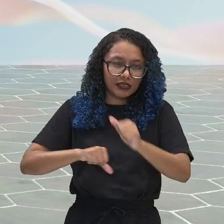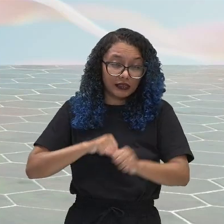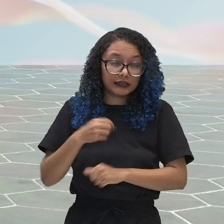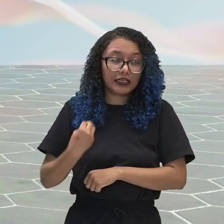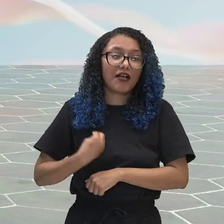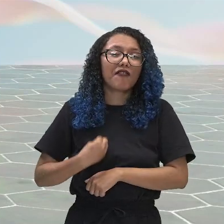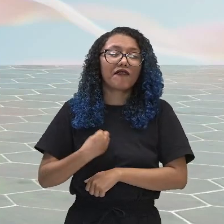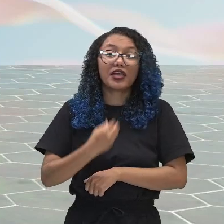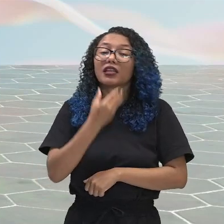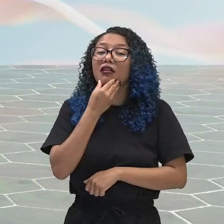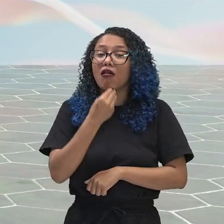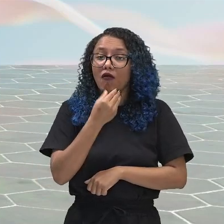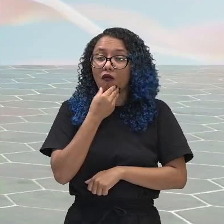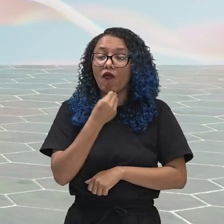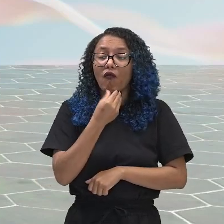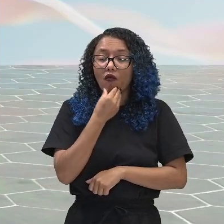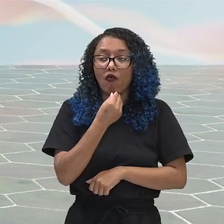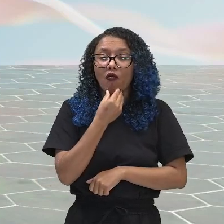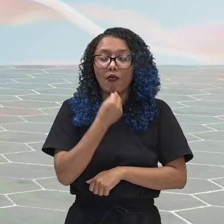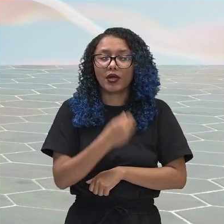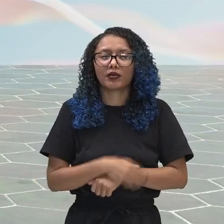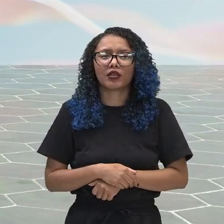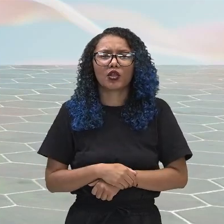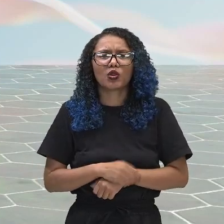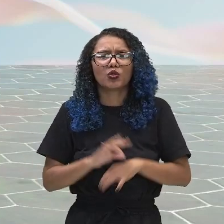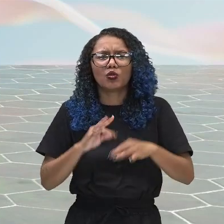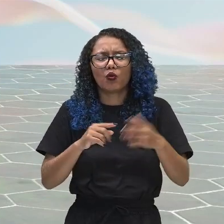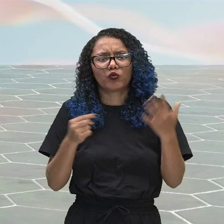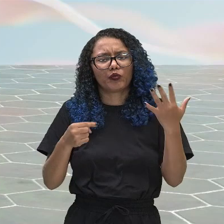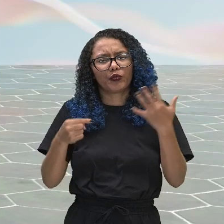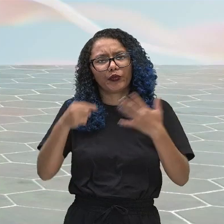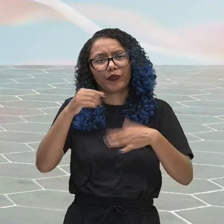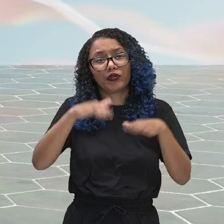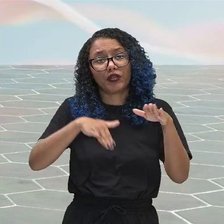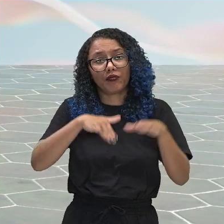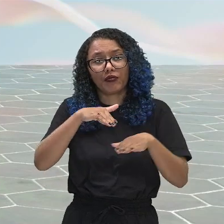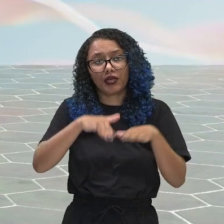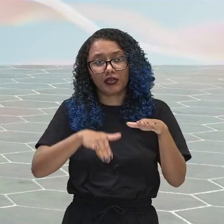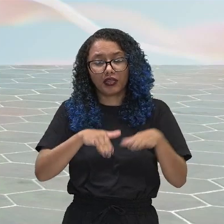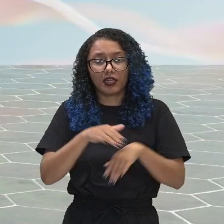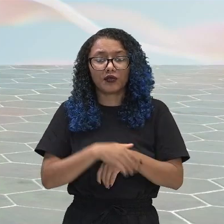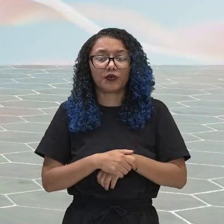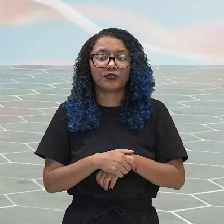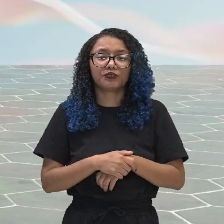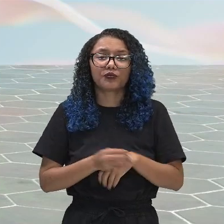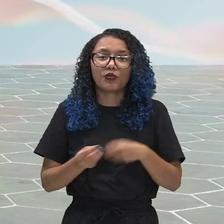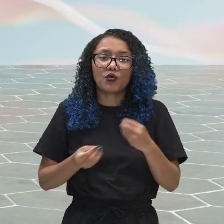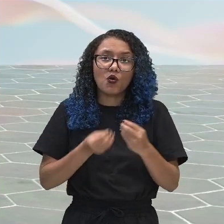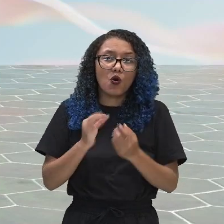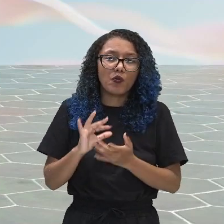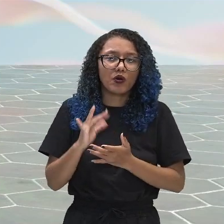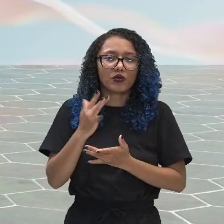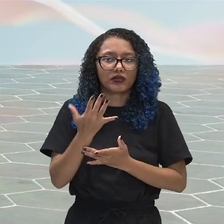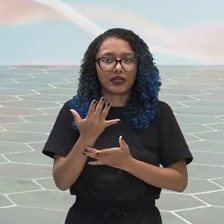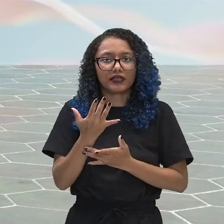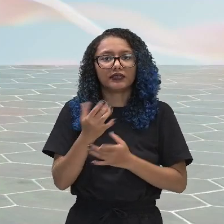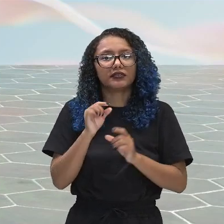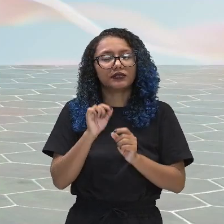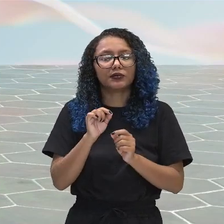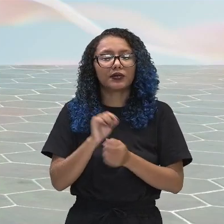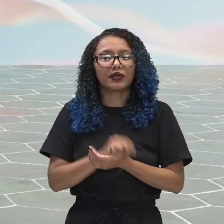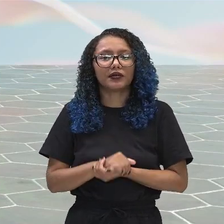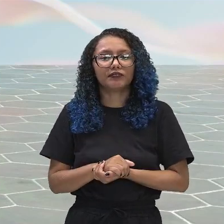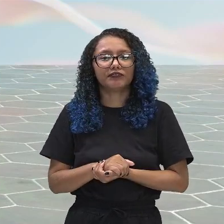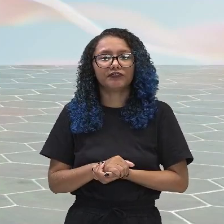de alterações, né, conforme a condução que é dada, vai marcar ali o crescimento